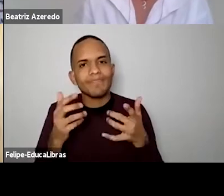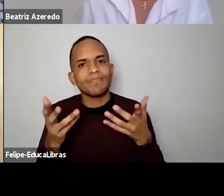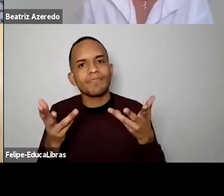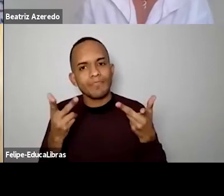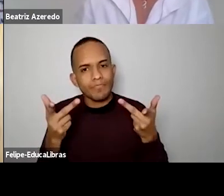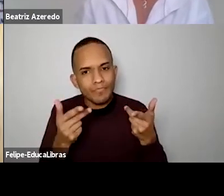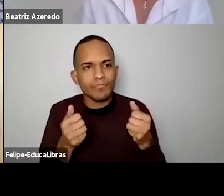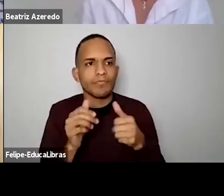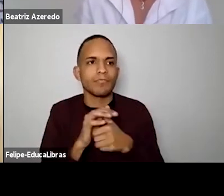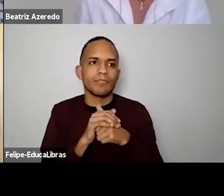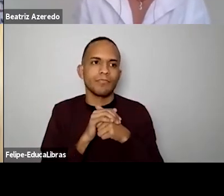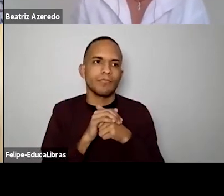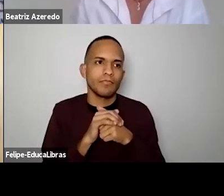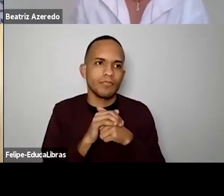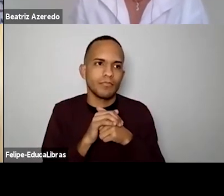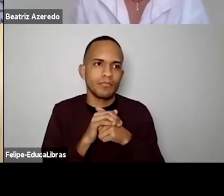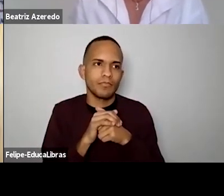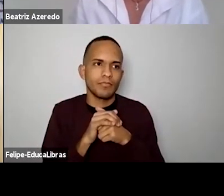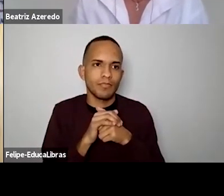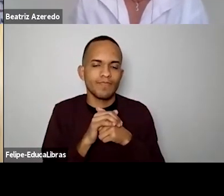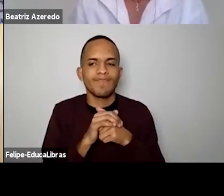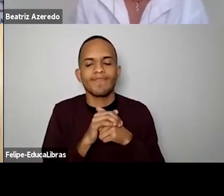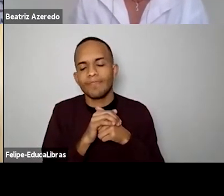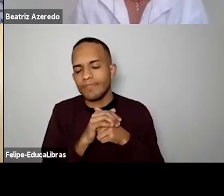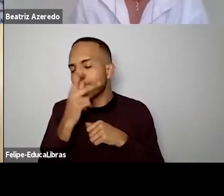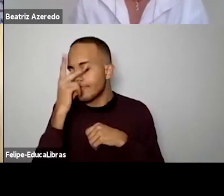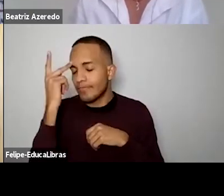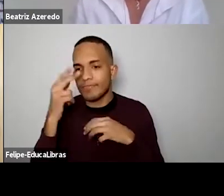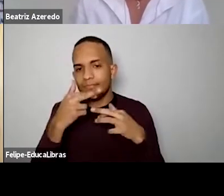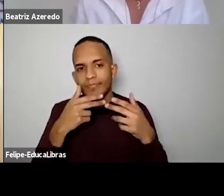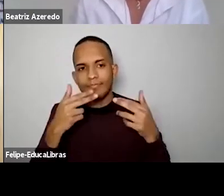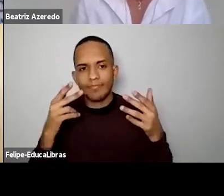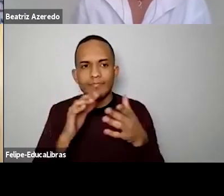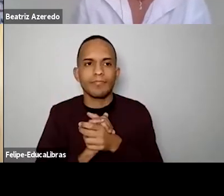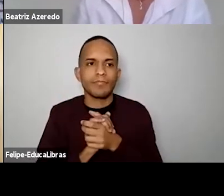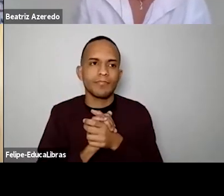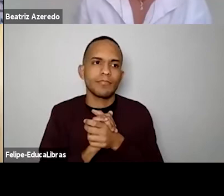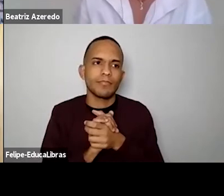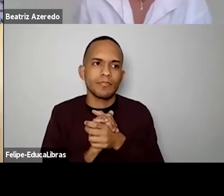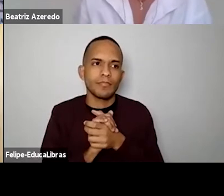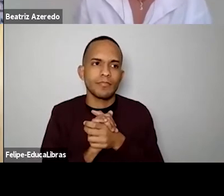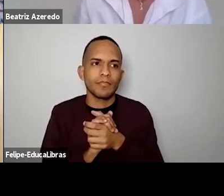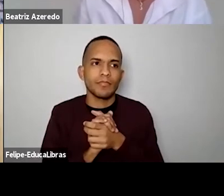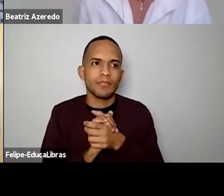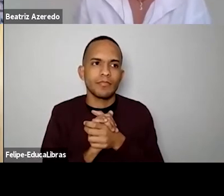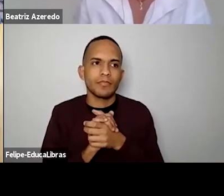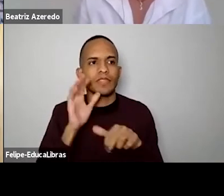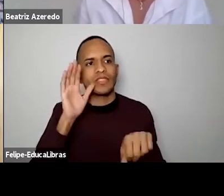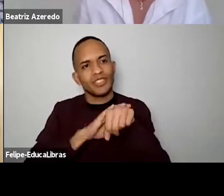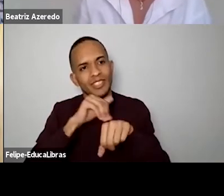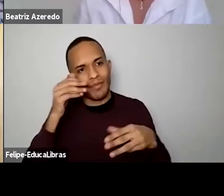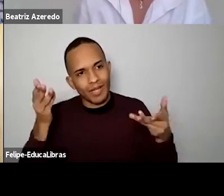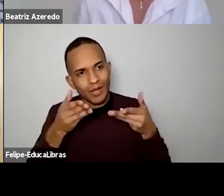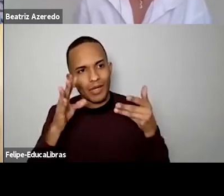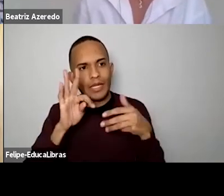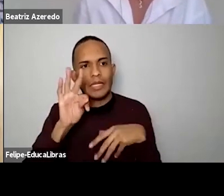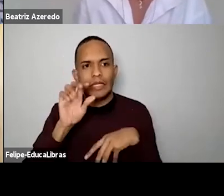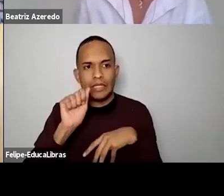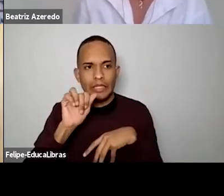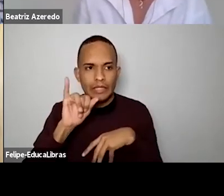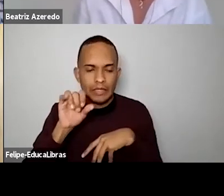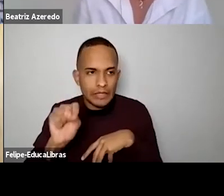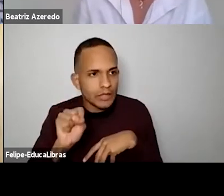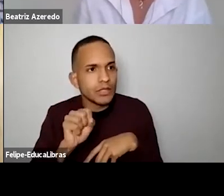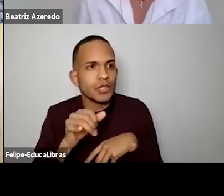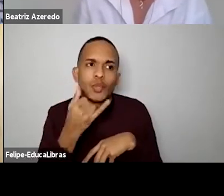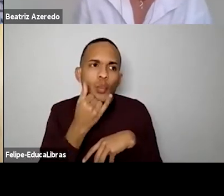próximas eleições excelentes candidatos. Com certeza. Então eu vou chamar agora a Thaís. Oi, desculpa, Roberta,